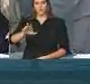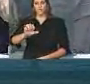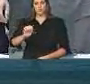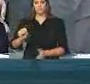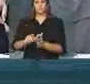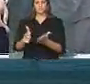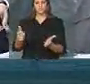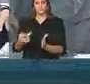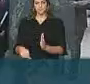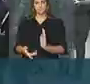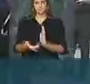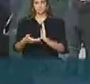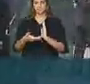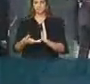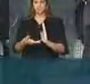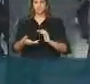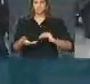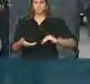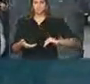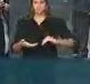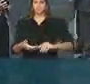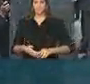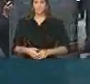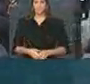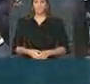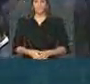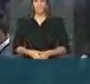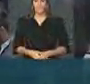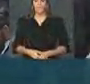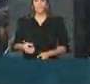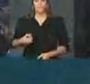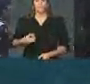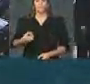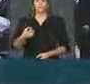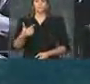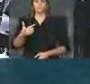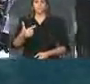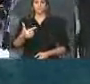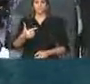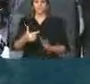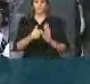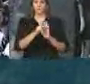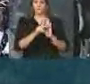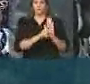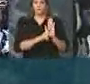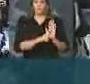2 da pauta